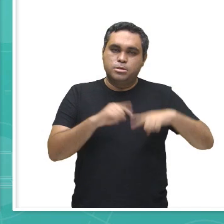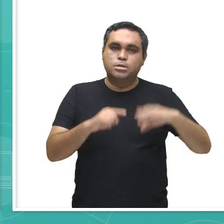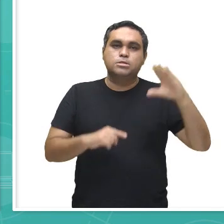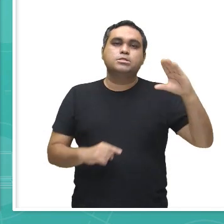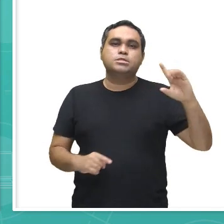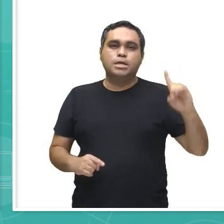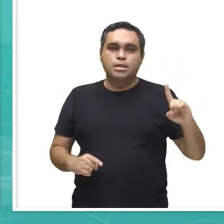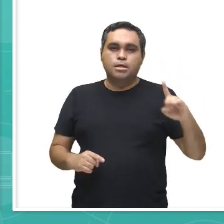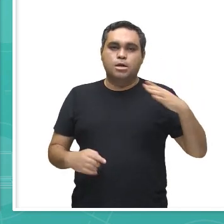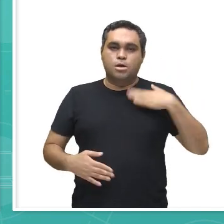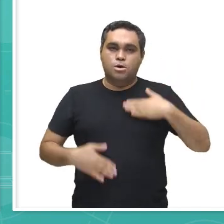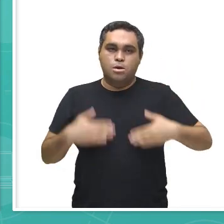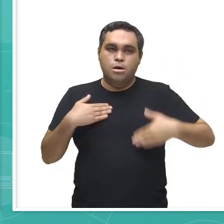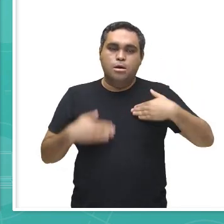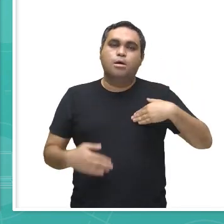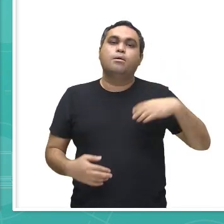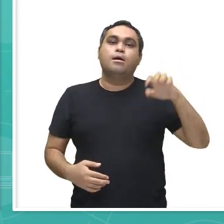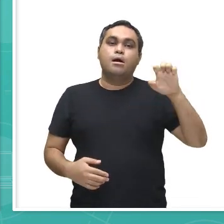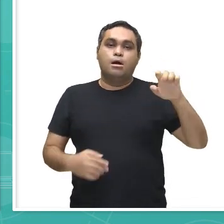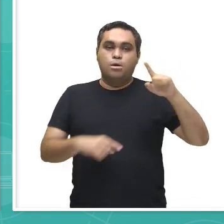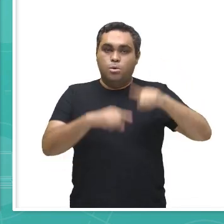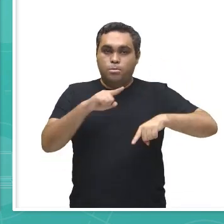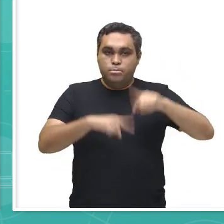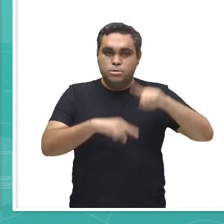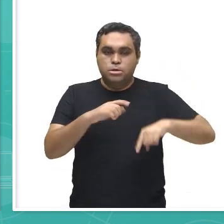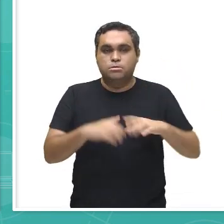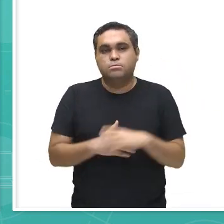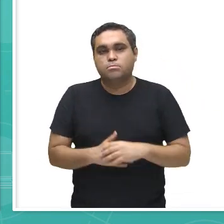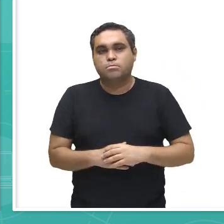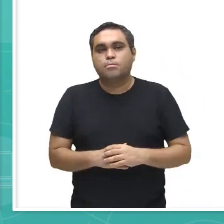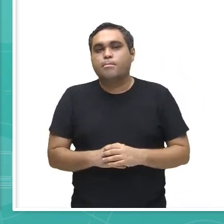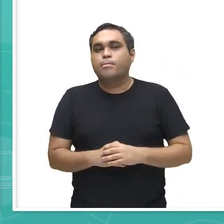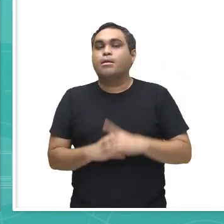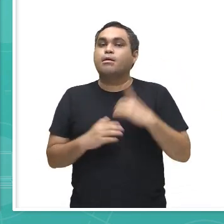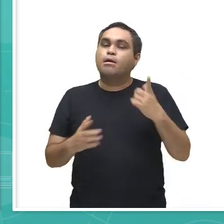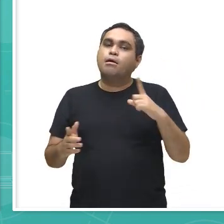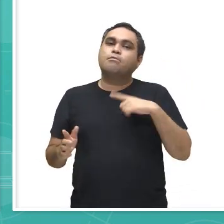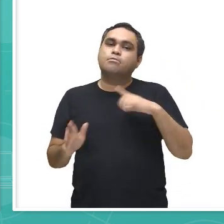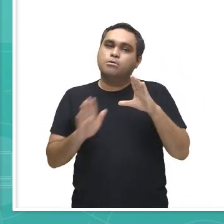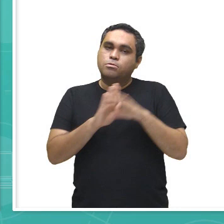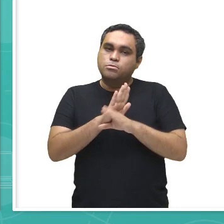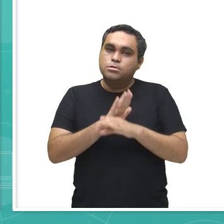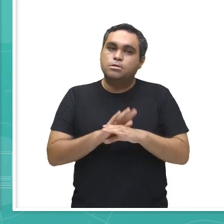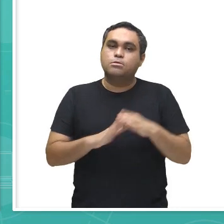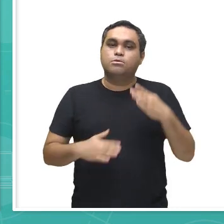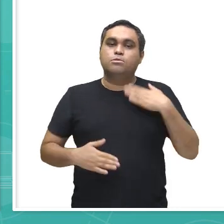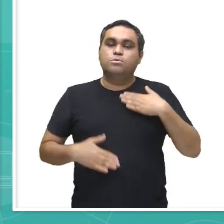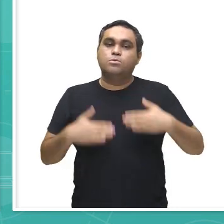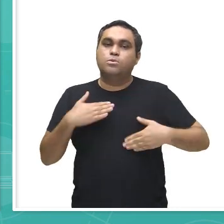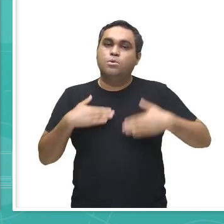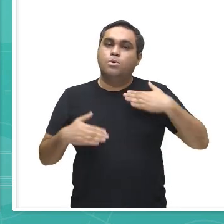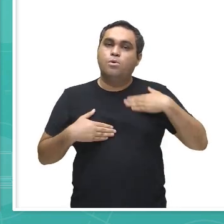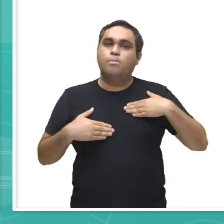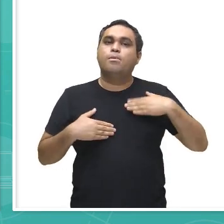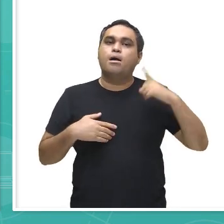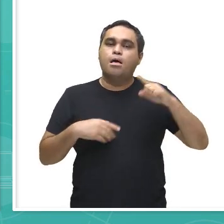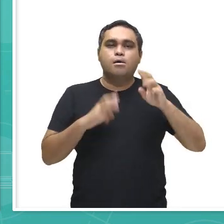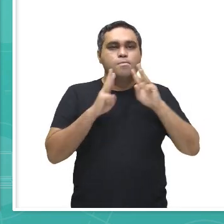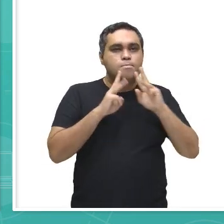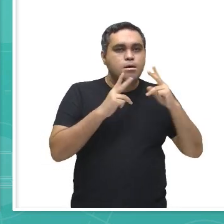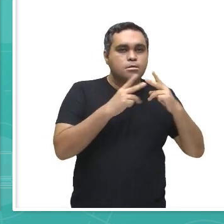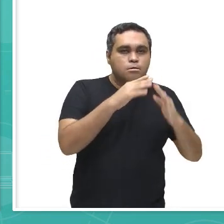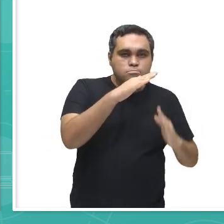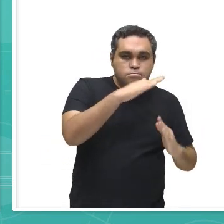corpo e E, o objeto. E a gente tem a definição. O corpo é uma porção limitada da matéria e